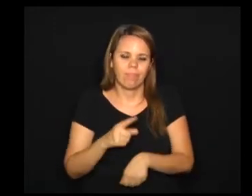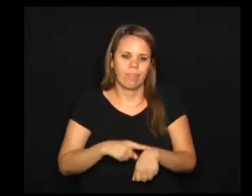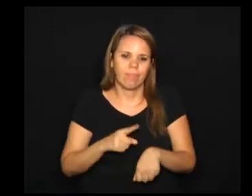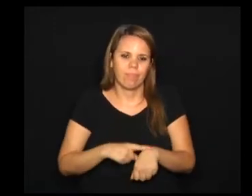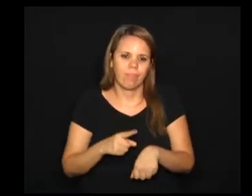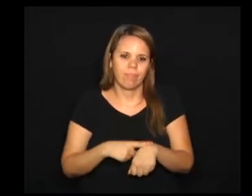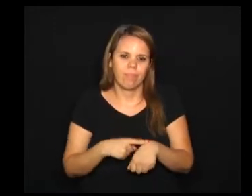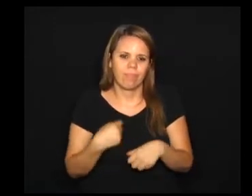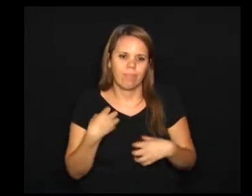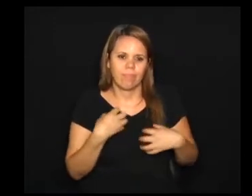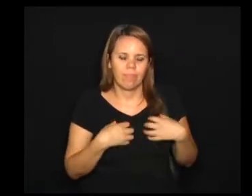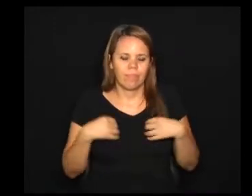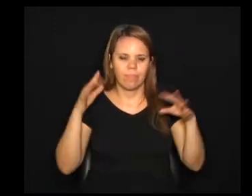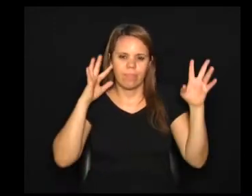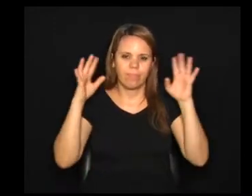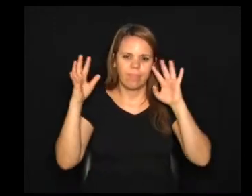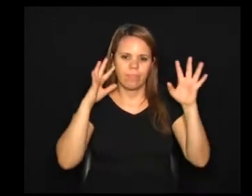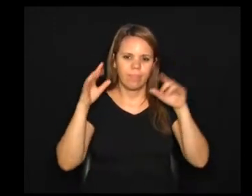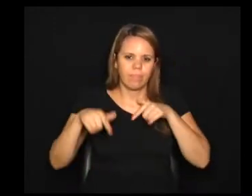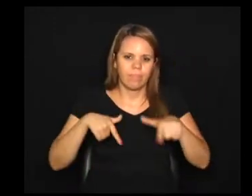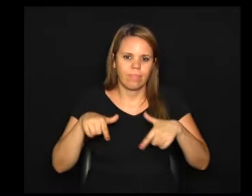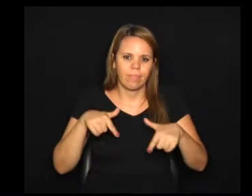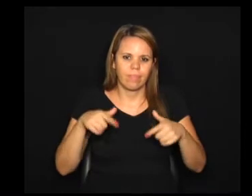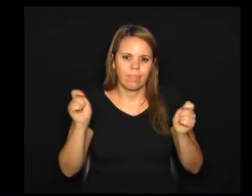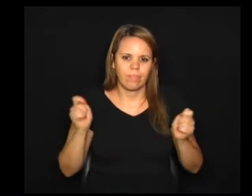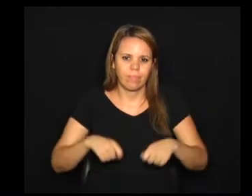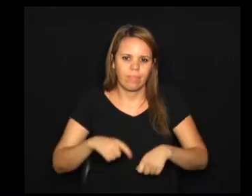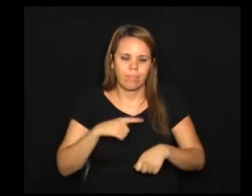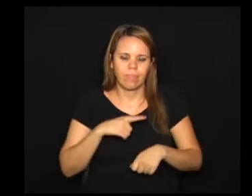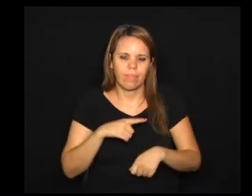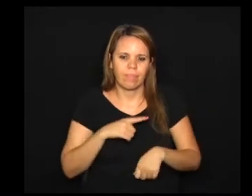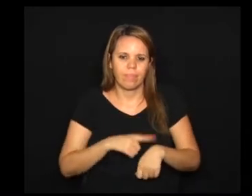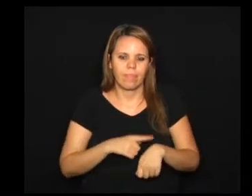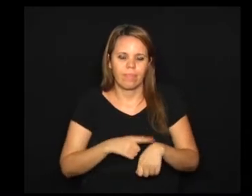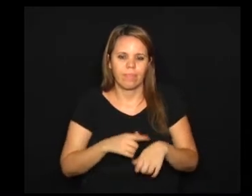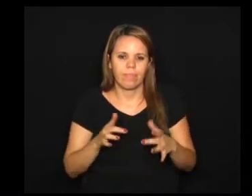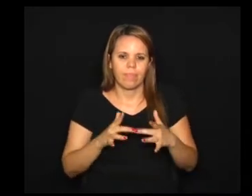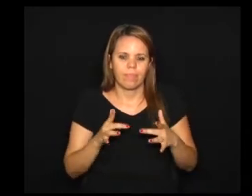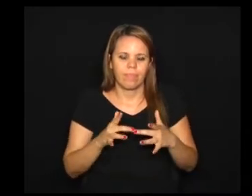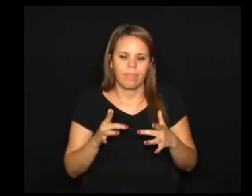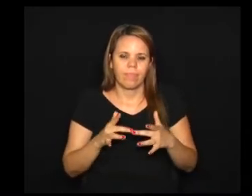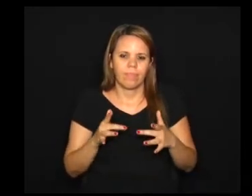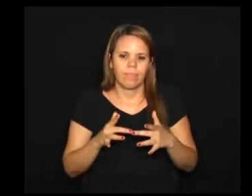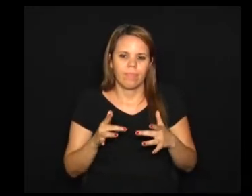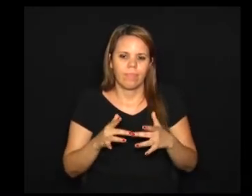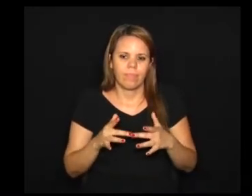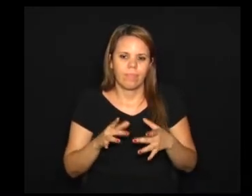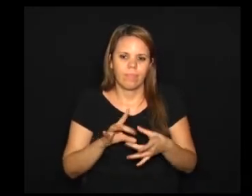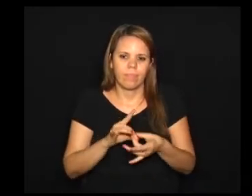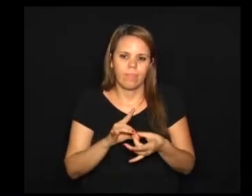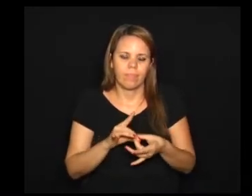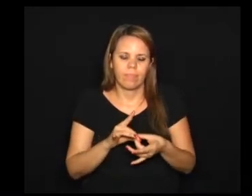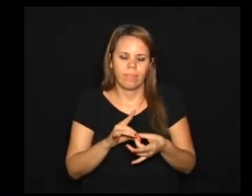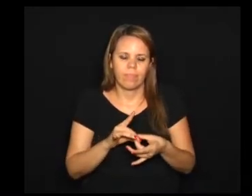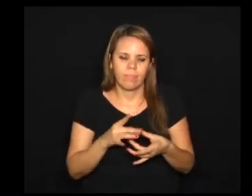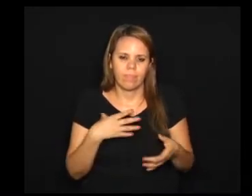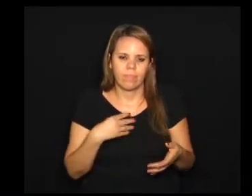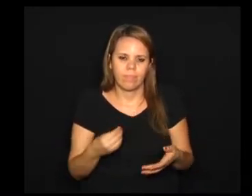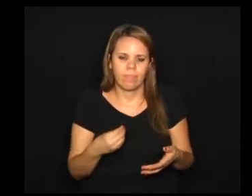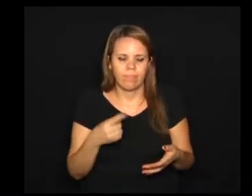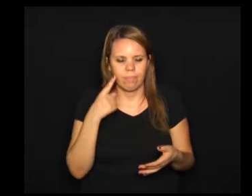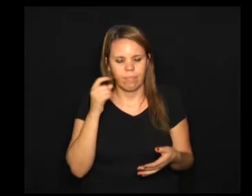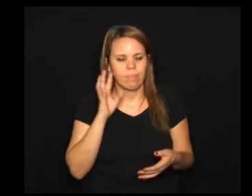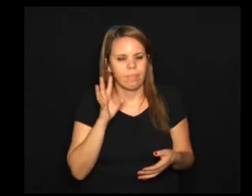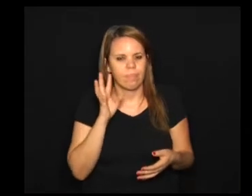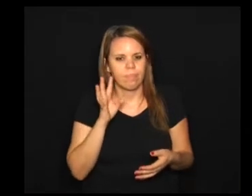momento descontraído do trabalho, ele poder ter esse momento de estreitar um pouco mais o laço, né? Então é bem